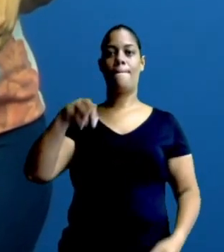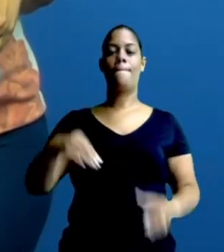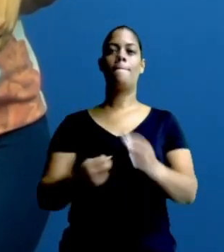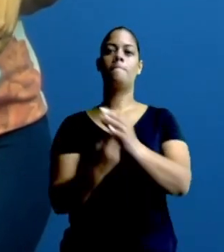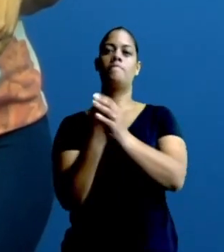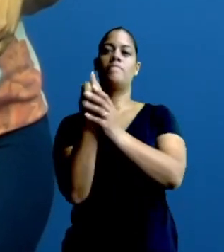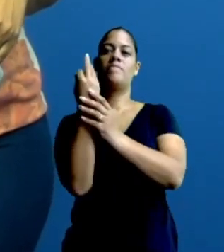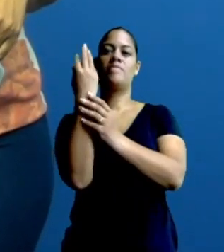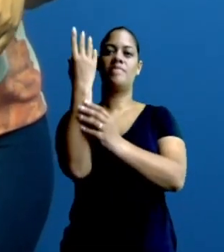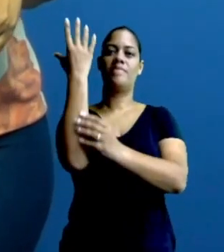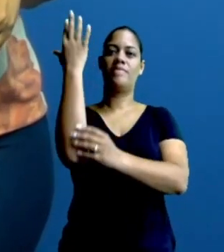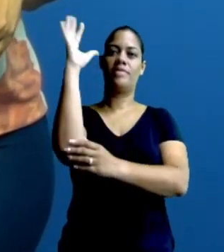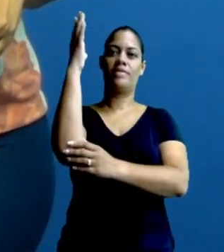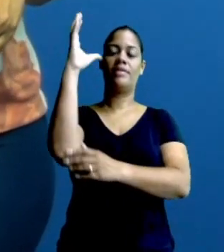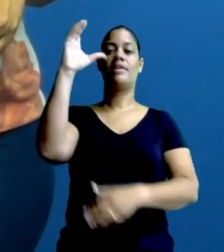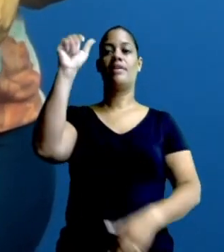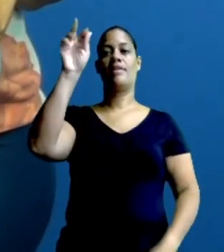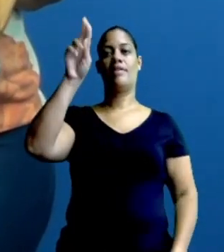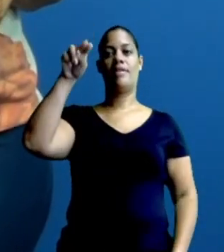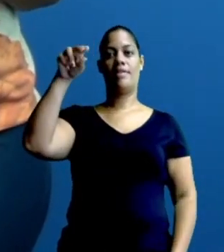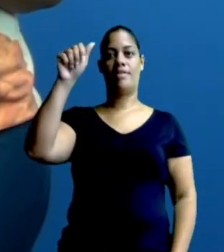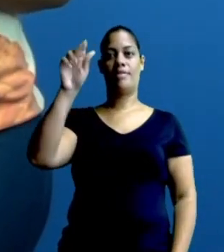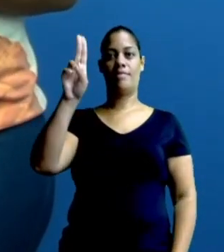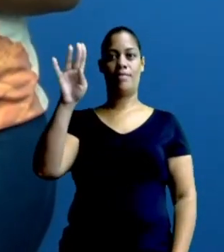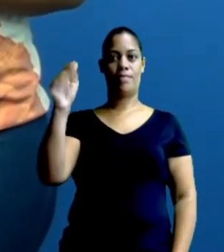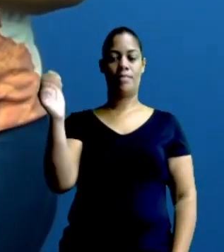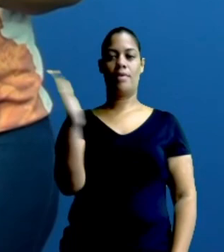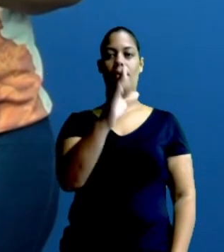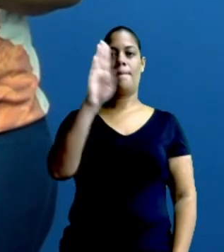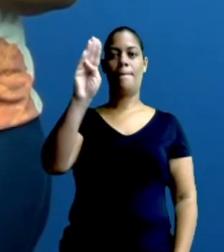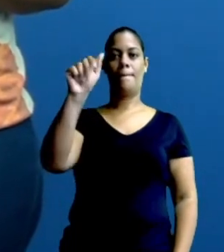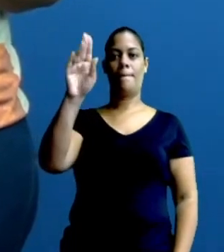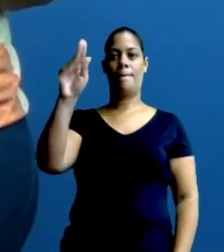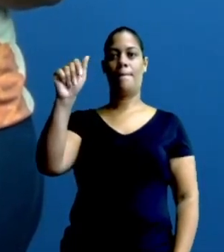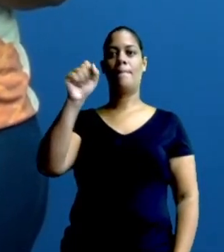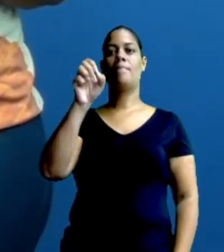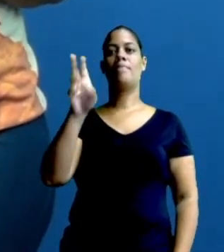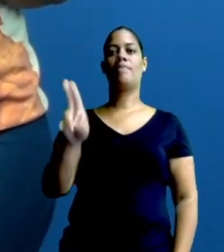sendo a principal delas a carnaúba e o babaçu.